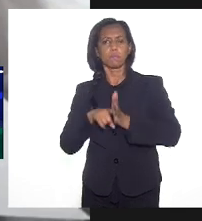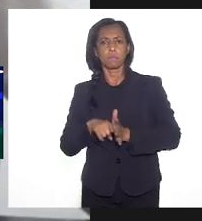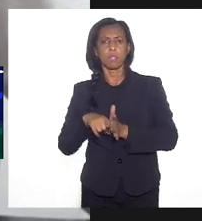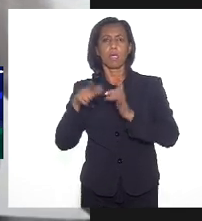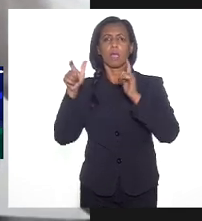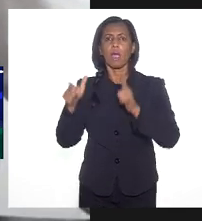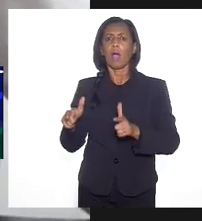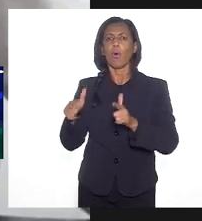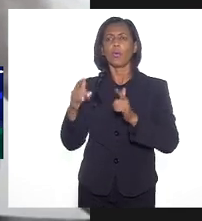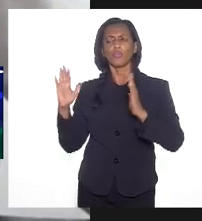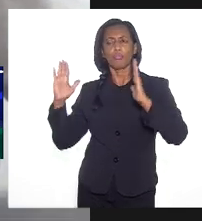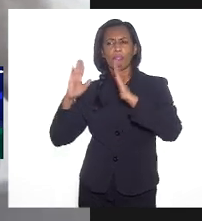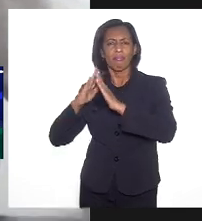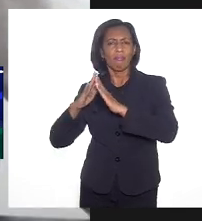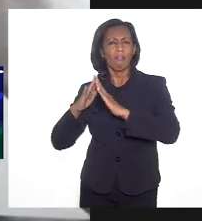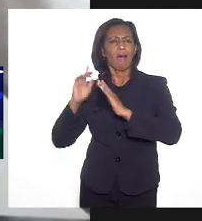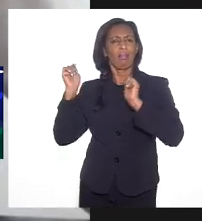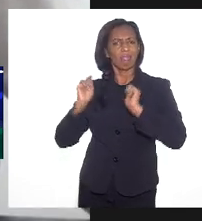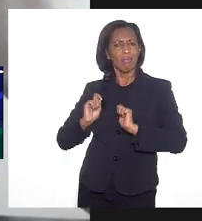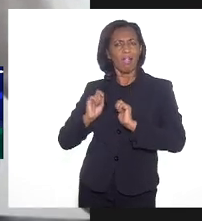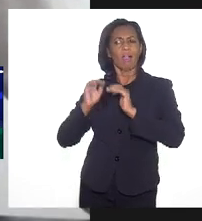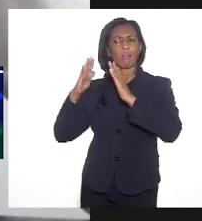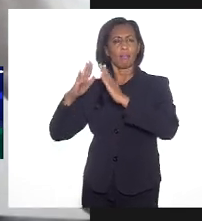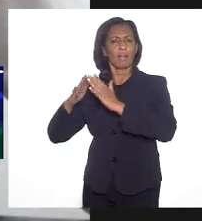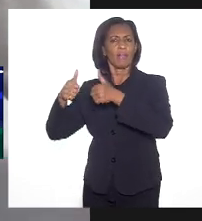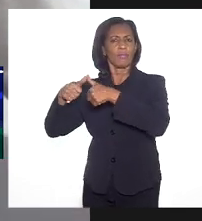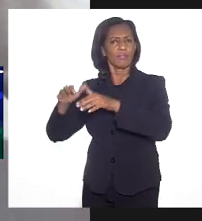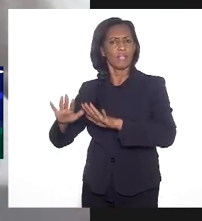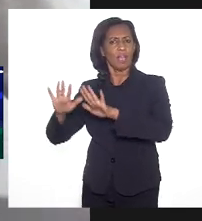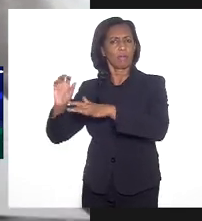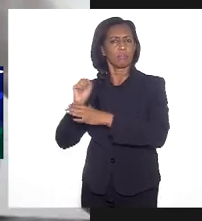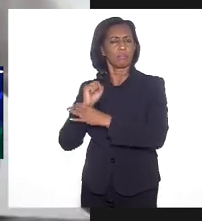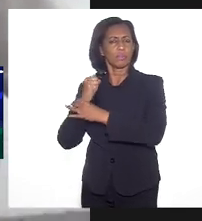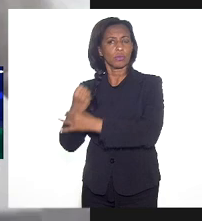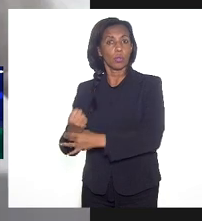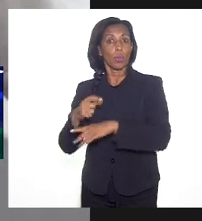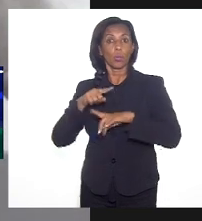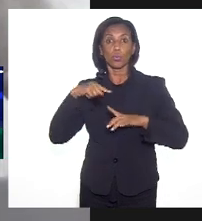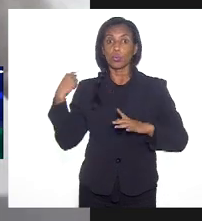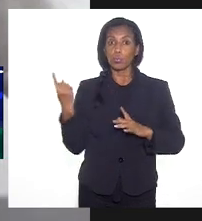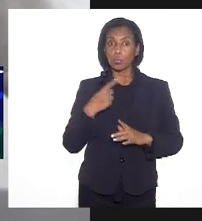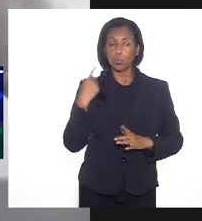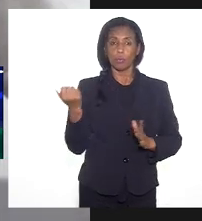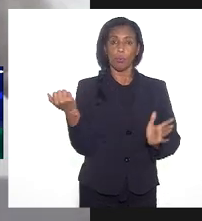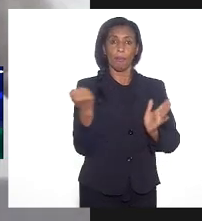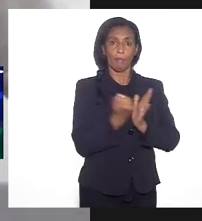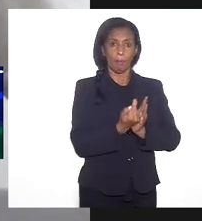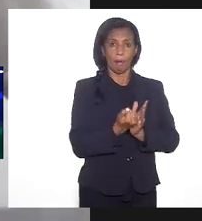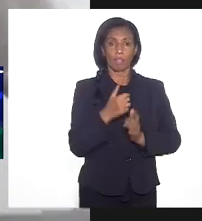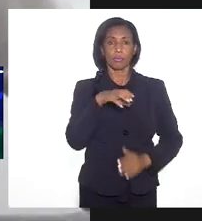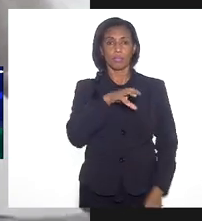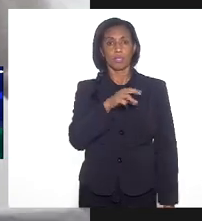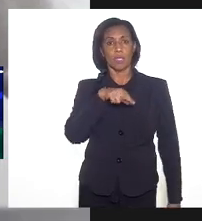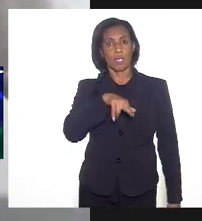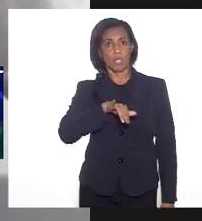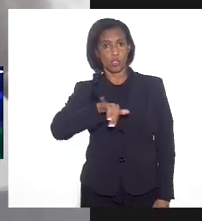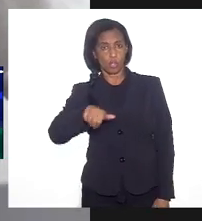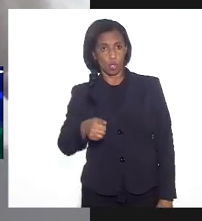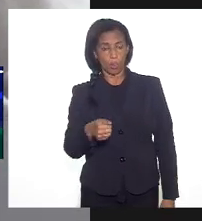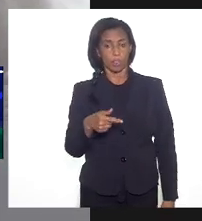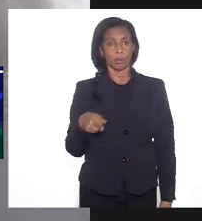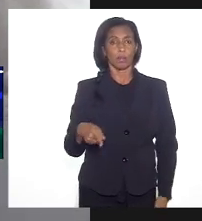ser acolhida naquele momento tudo isso fruto desse pacto vindo do CNJ pacto